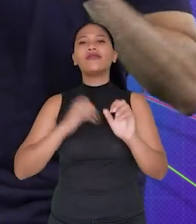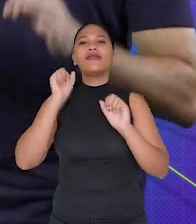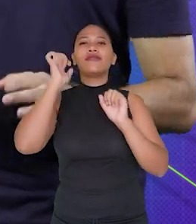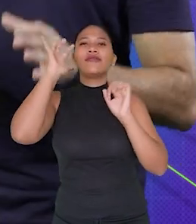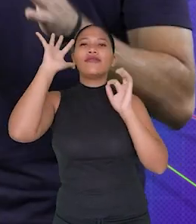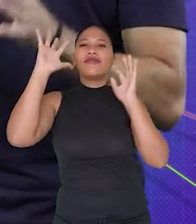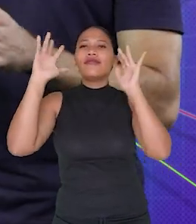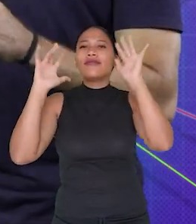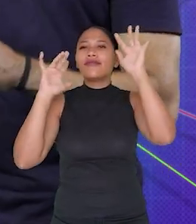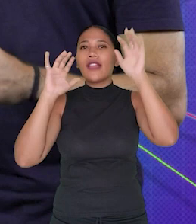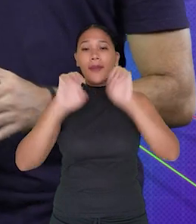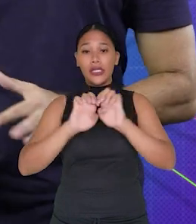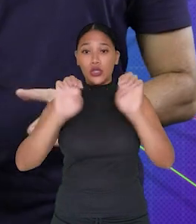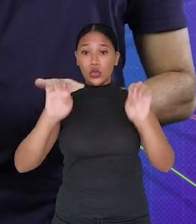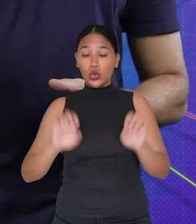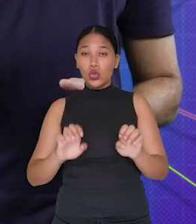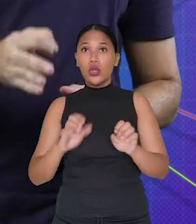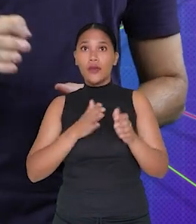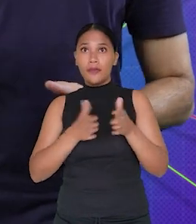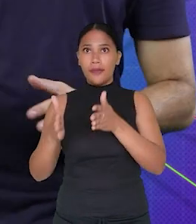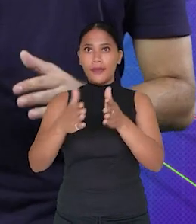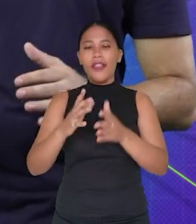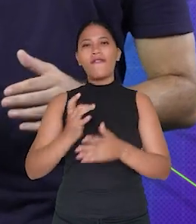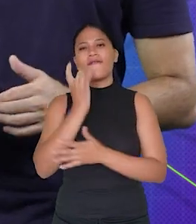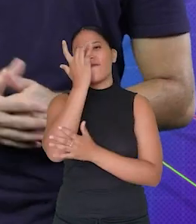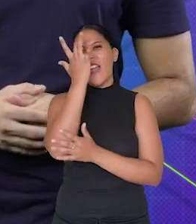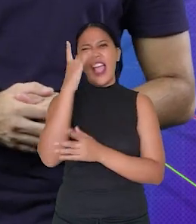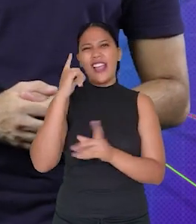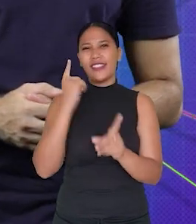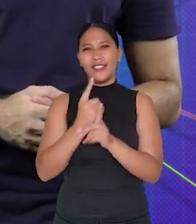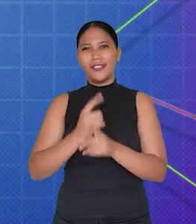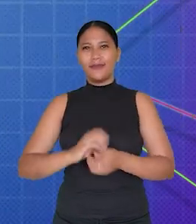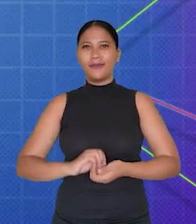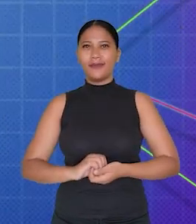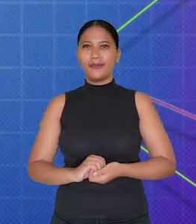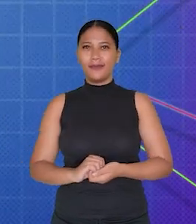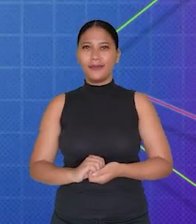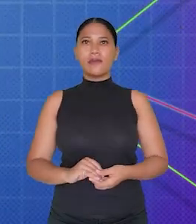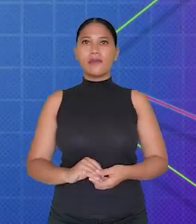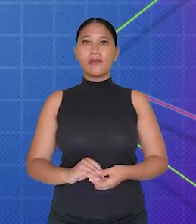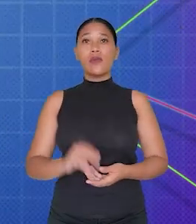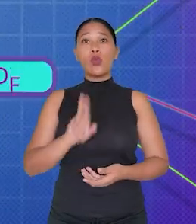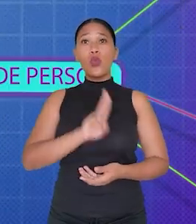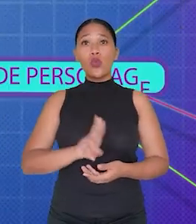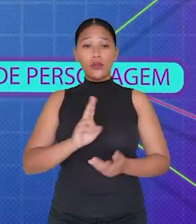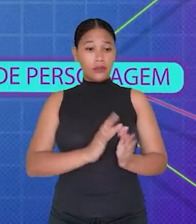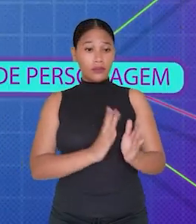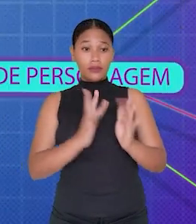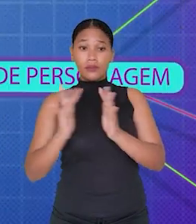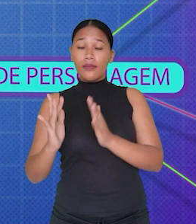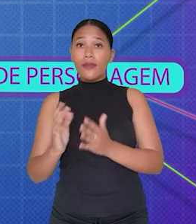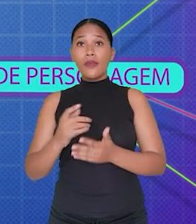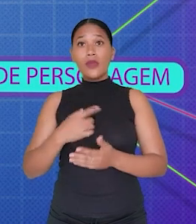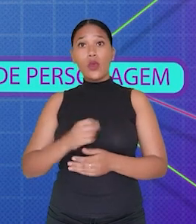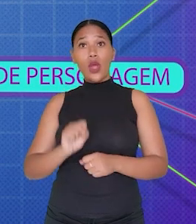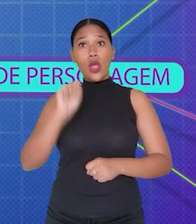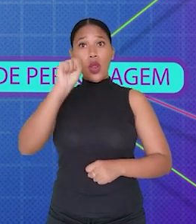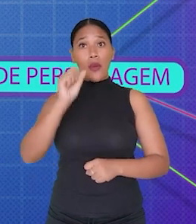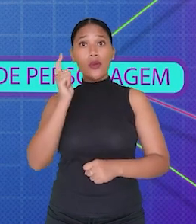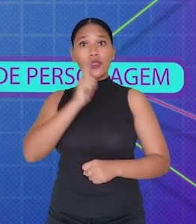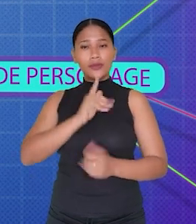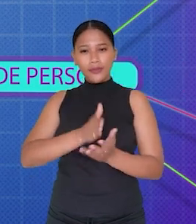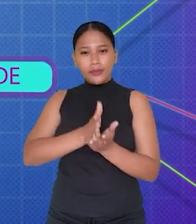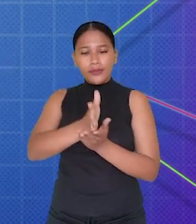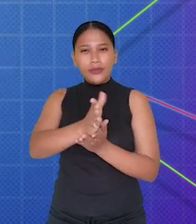mas a estrutura da jornada do herói pode ser facilmente identificada. Usando a jornada do herói para criar o arco